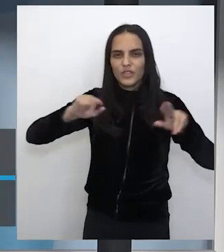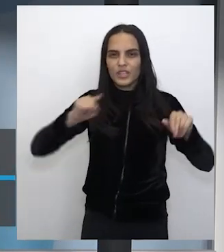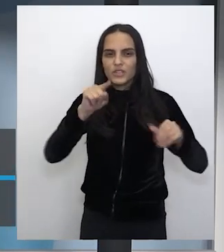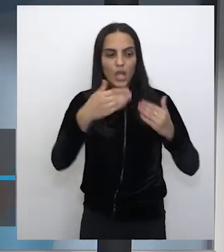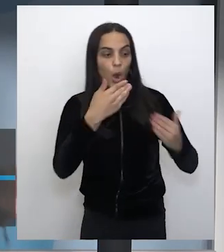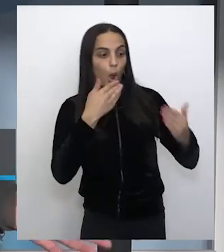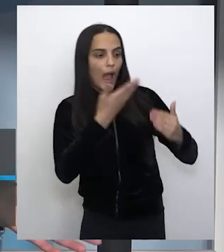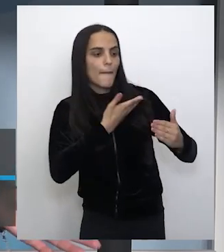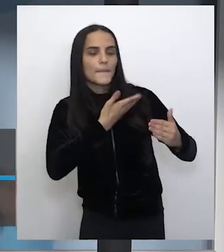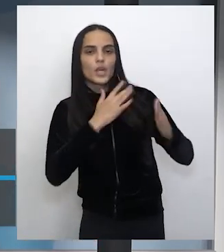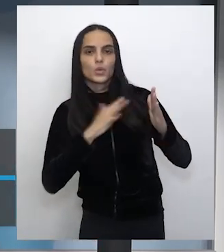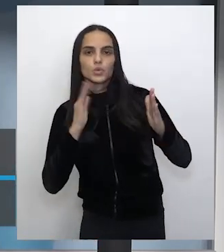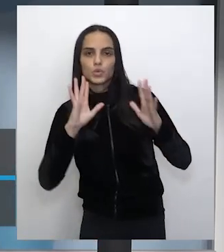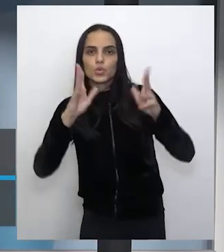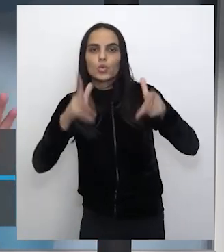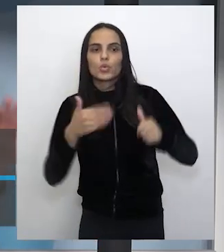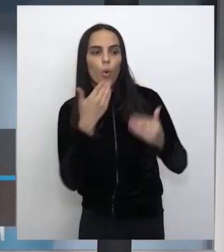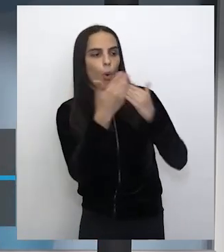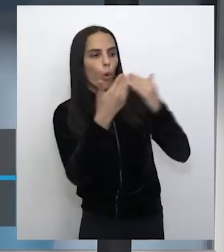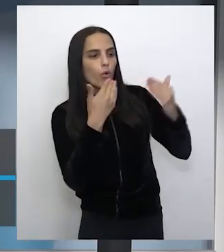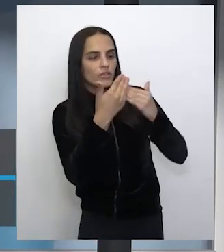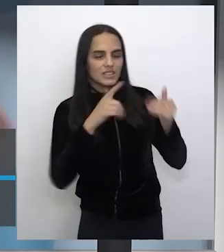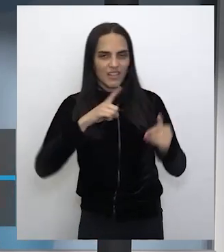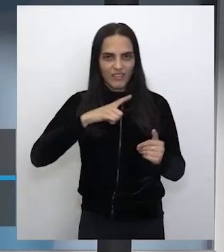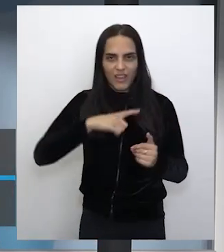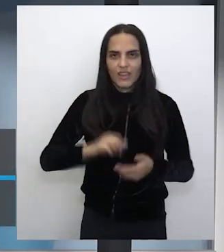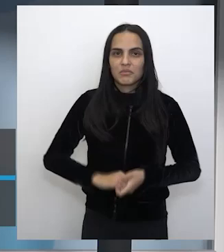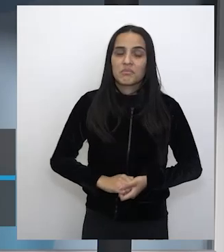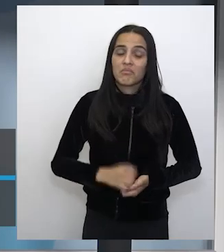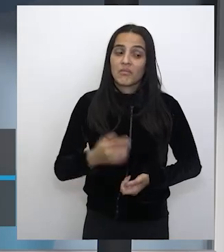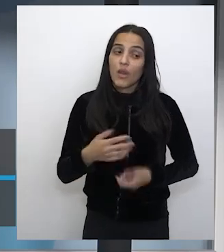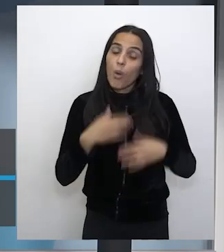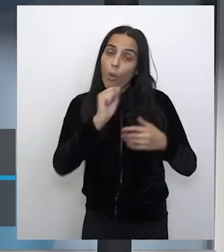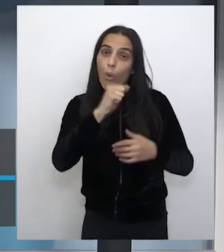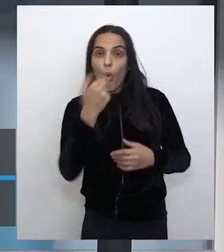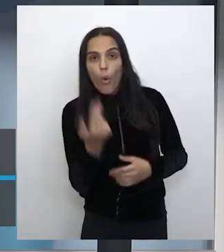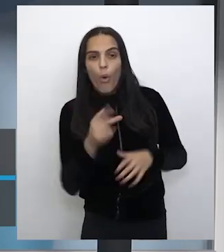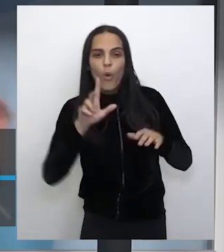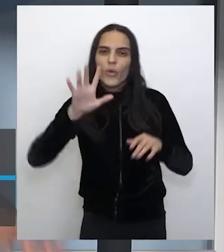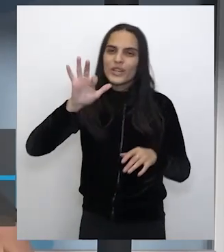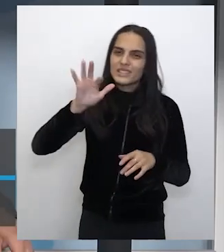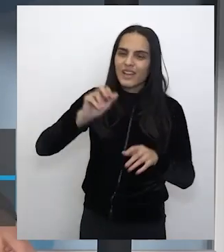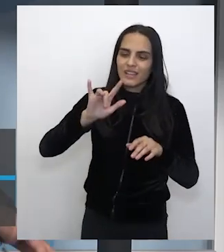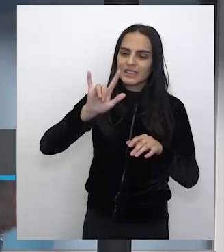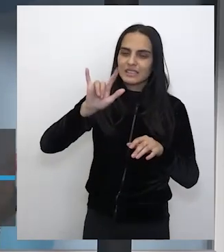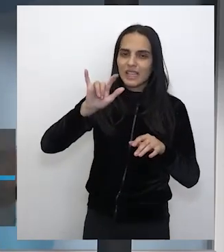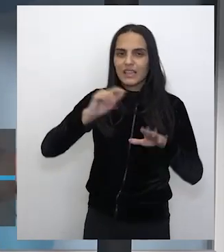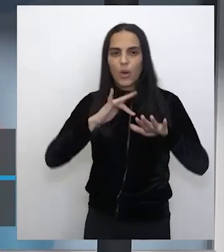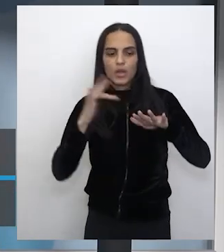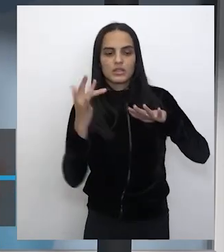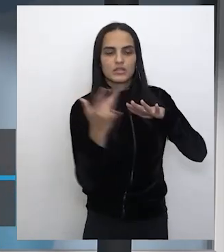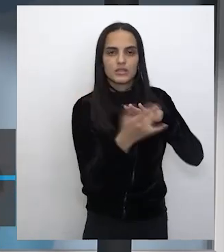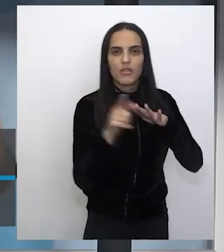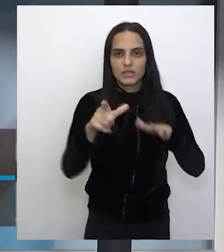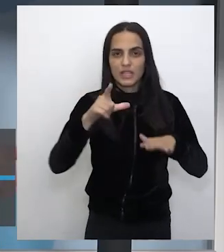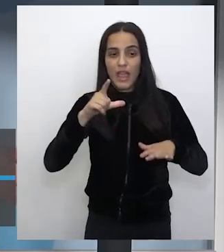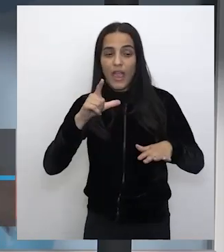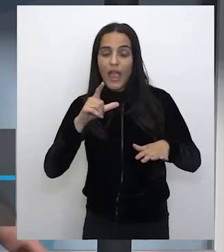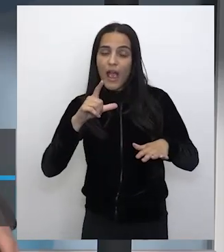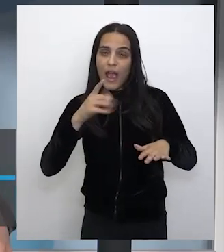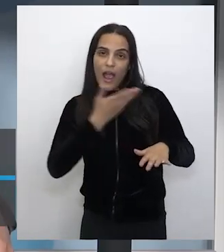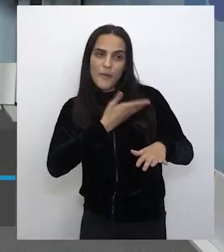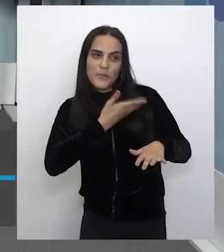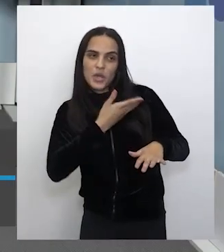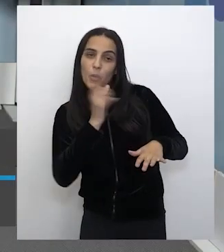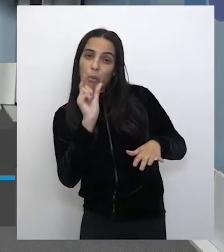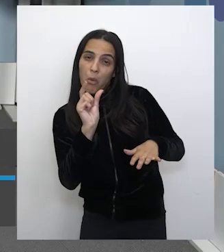né? Eu não tenho muito amigo porque eu não tenho muita gente lá que me curte, enfim, no Face ou em outra rede social. Será que isso realmente falando que